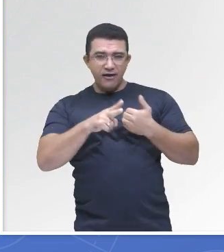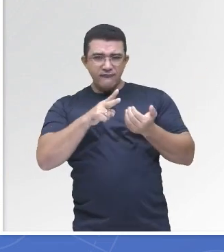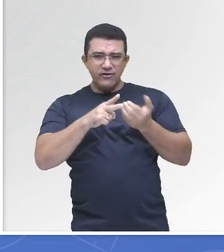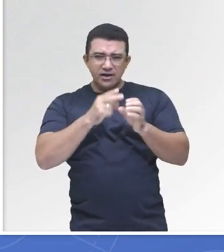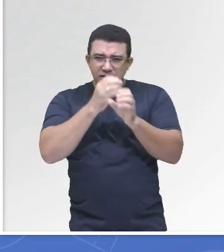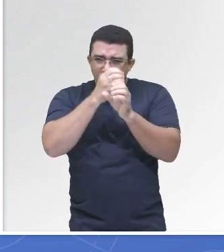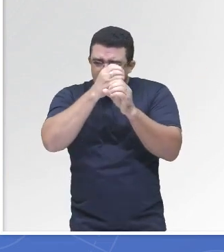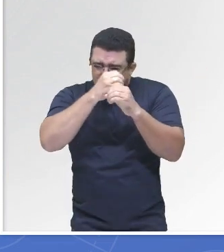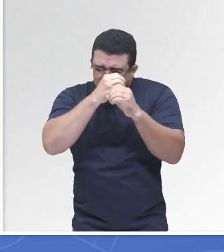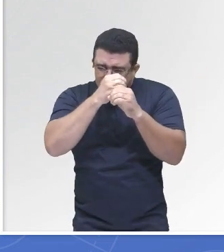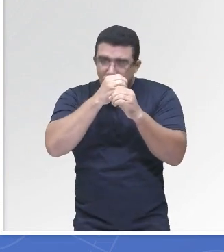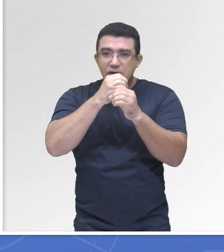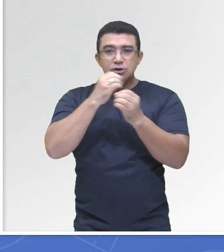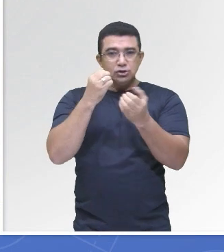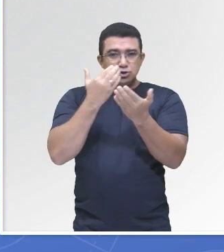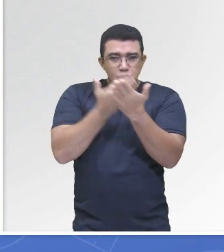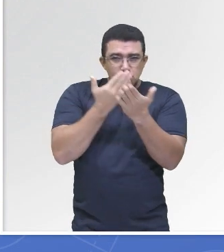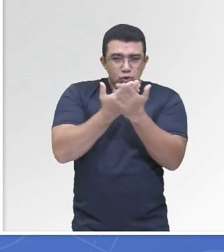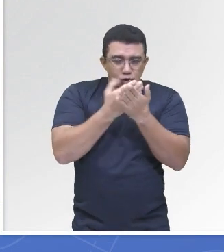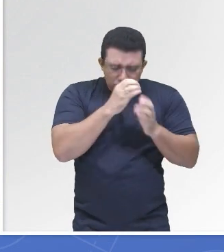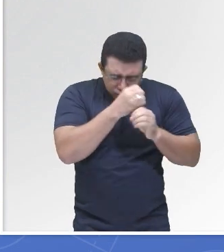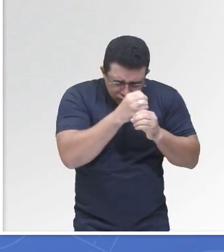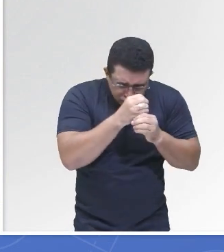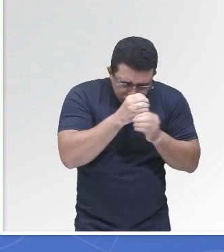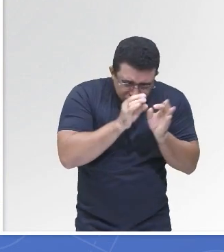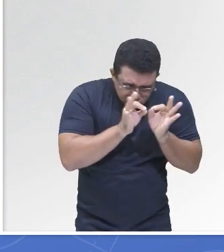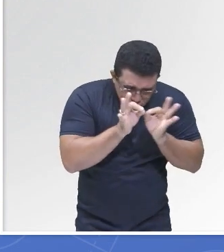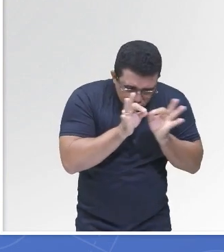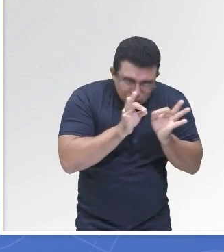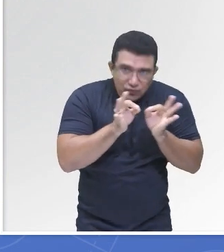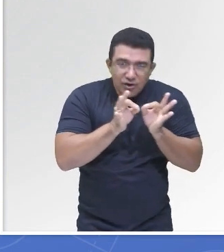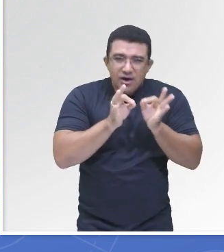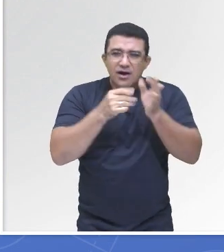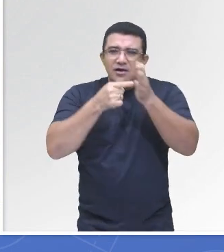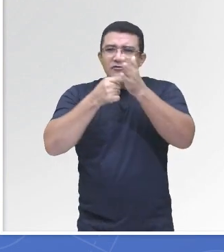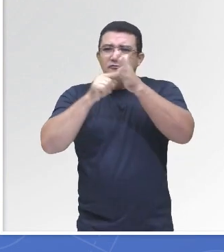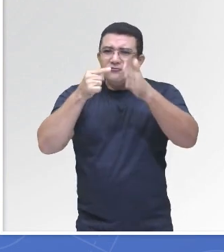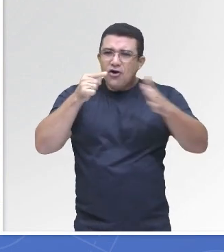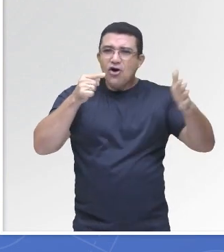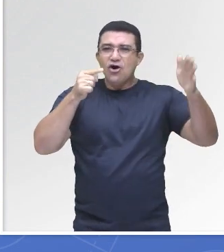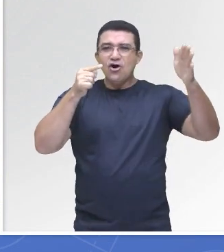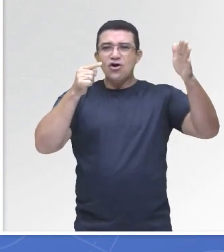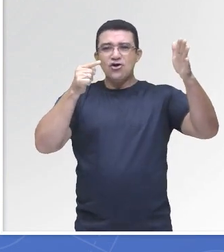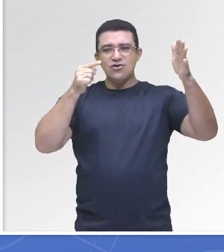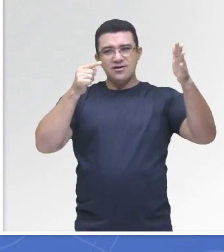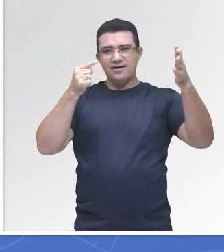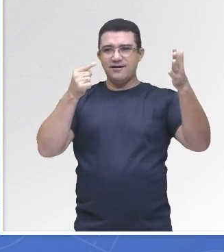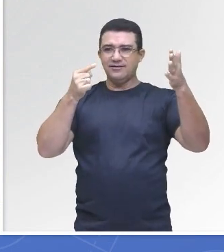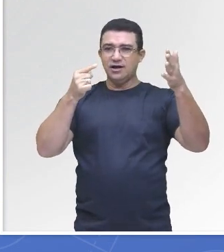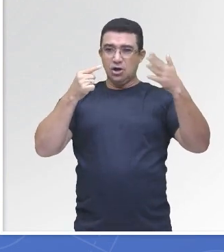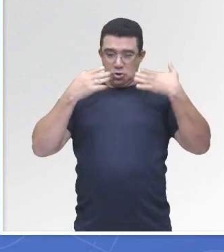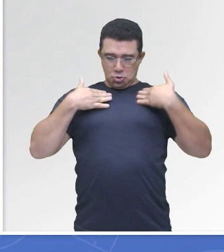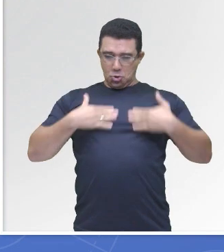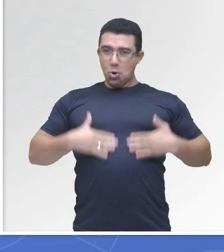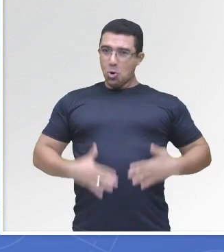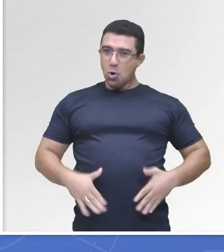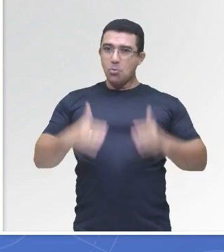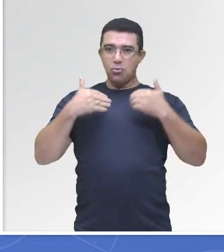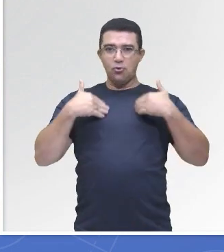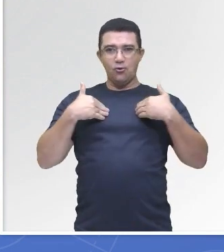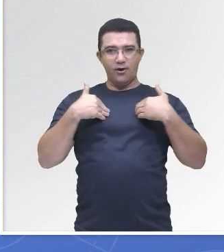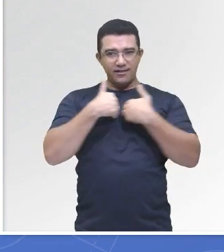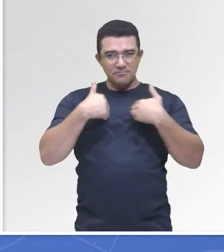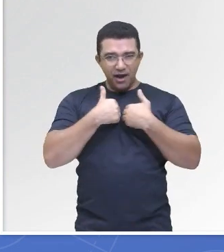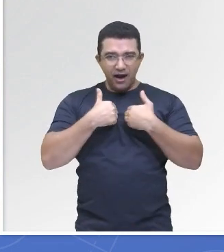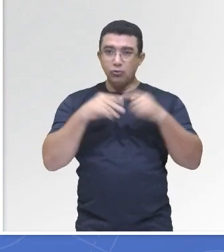pessoal de ciências, certo? As folhas, partes de corpos de animais e de seres